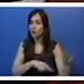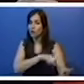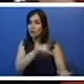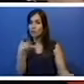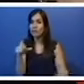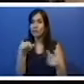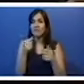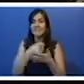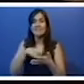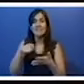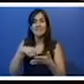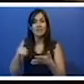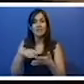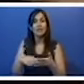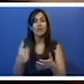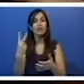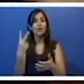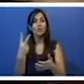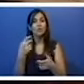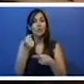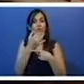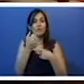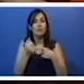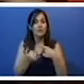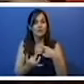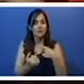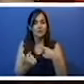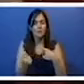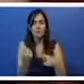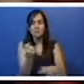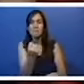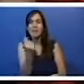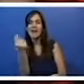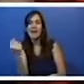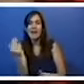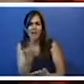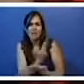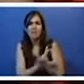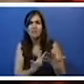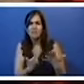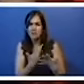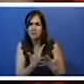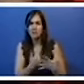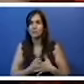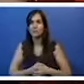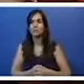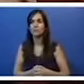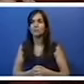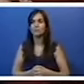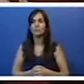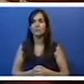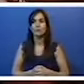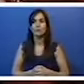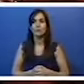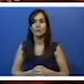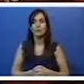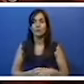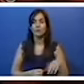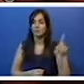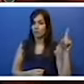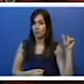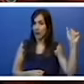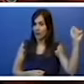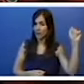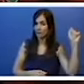duas frações para cada desenho tá observem as partes coloridas olha lá o primeiro a gente deu de